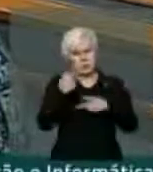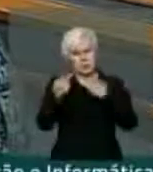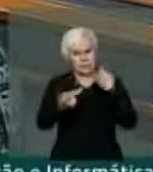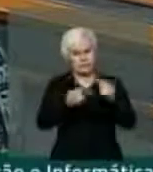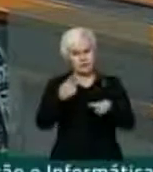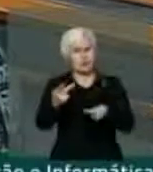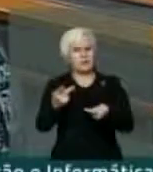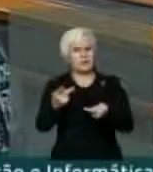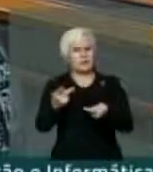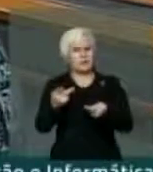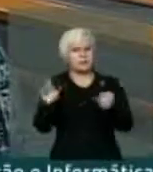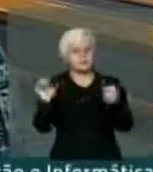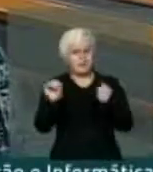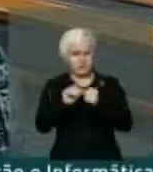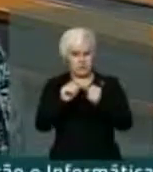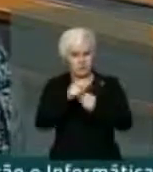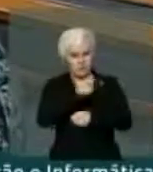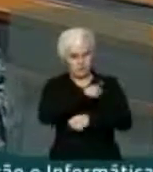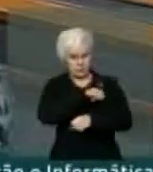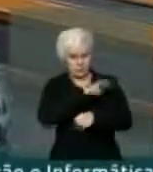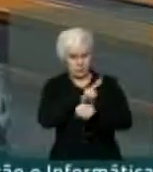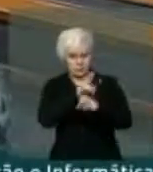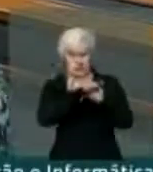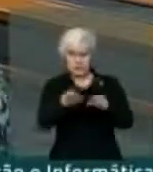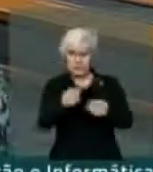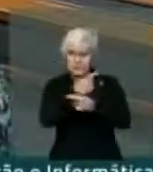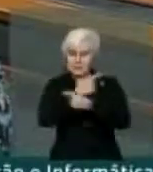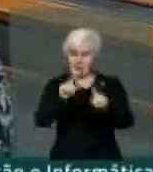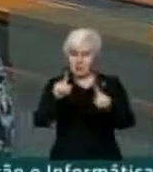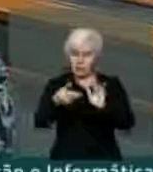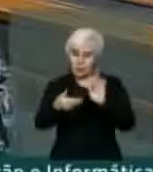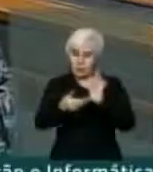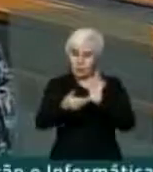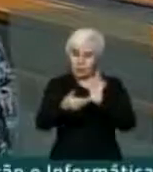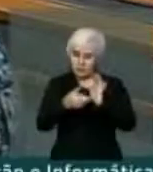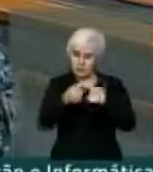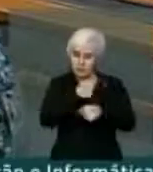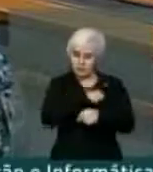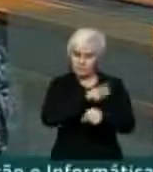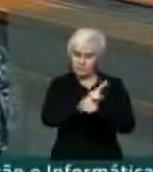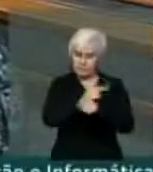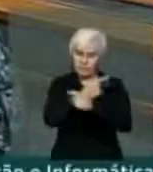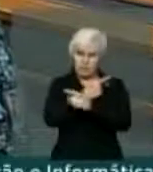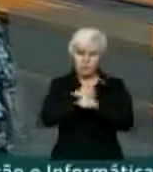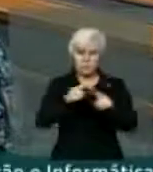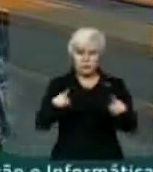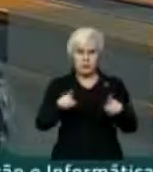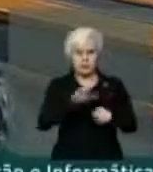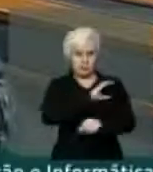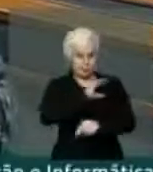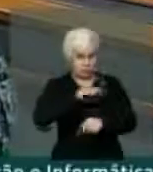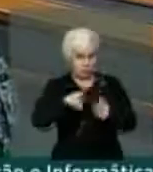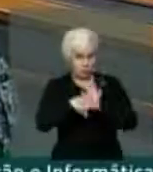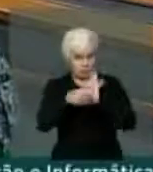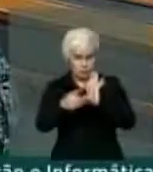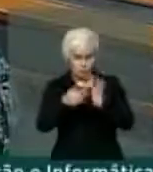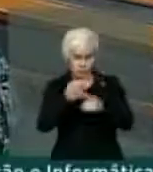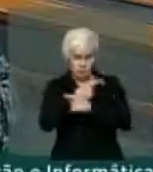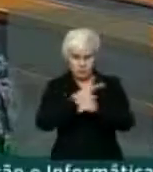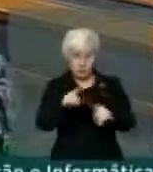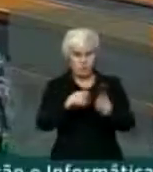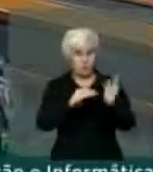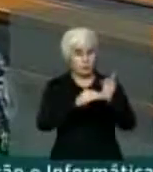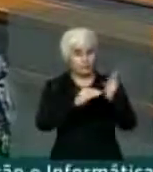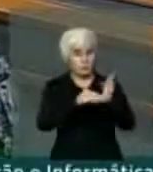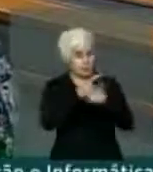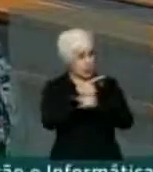se exerça a fiscalização. Nem pela Câmara, nem pela Câmara, por essa comissão, não acredito que no Senado se faça o